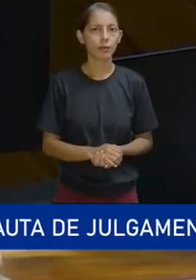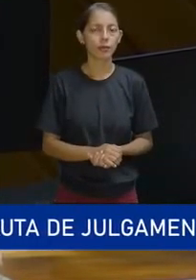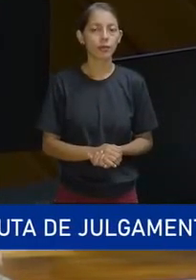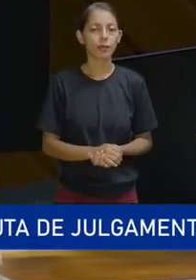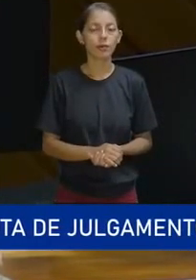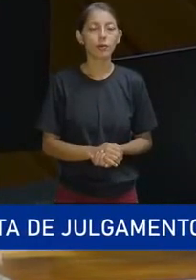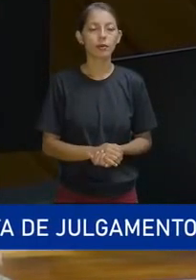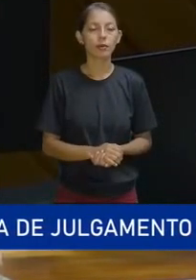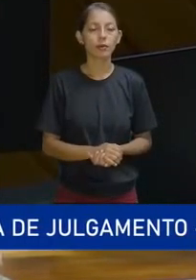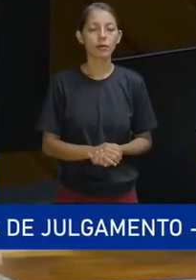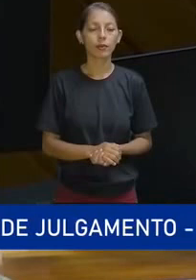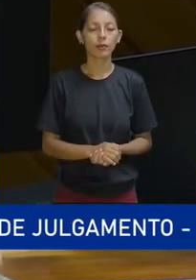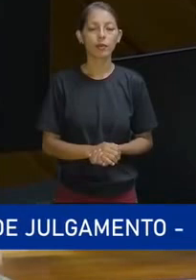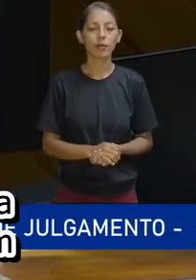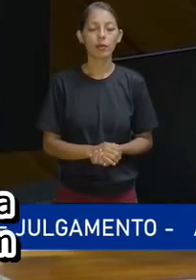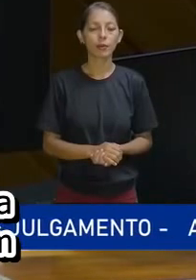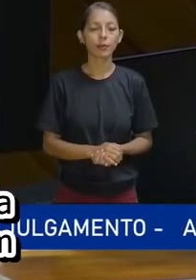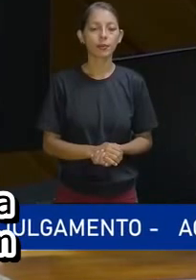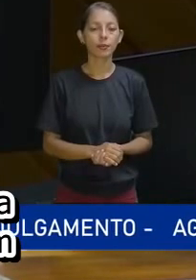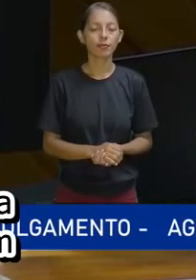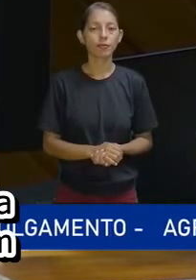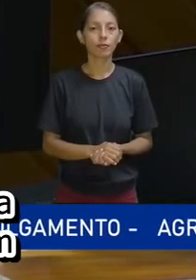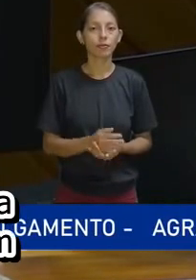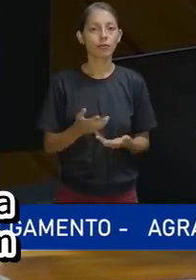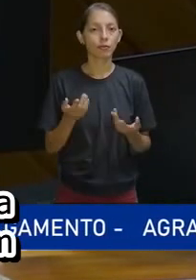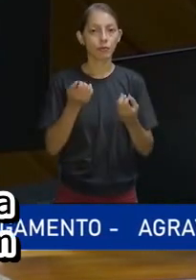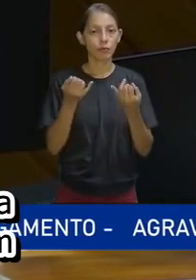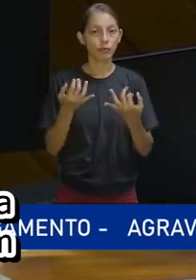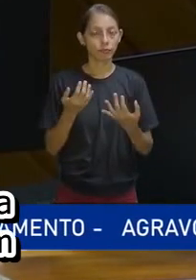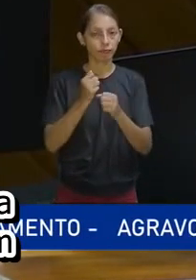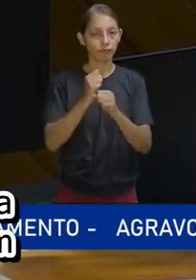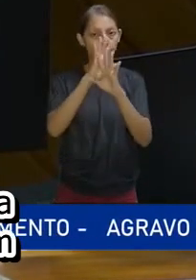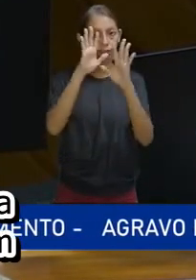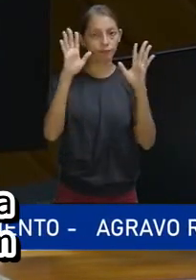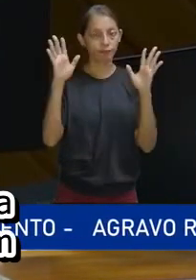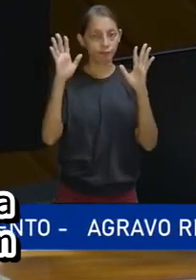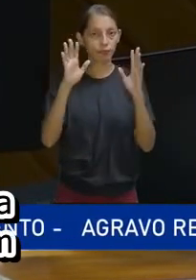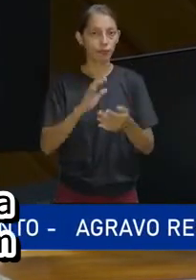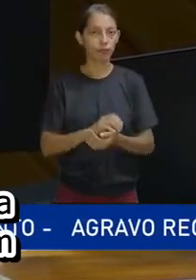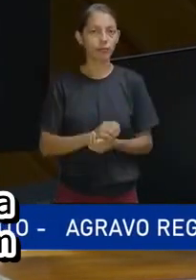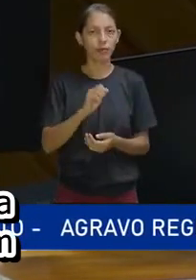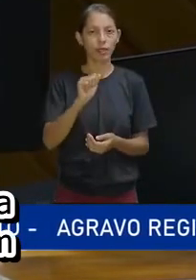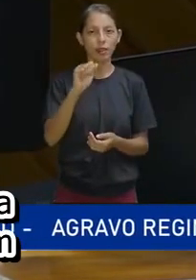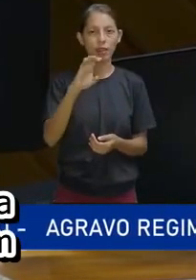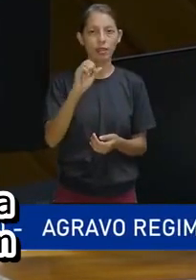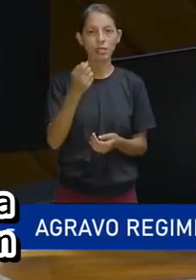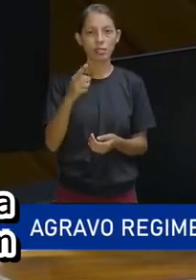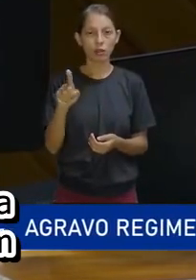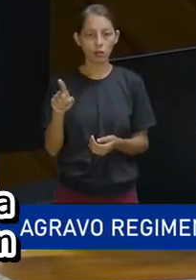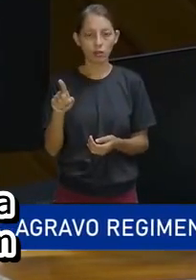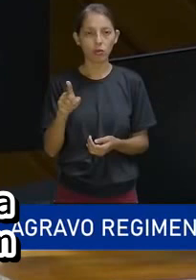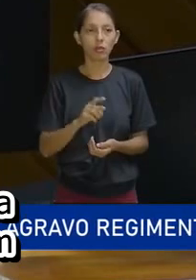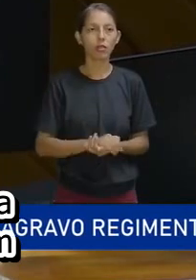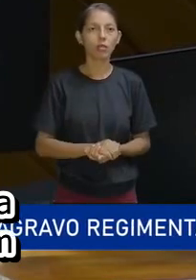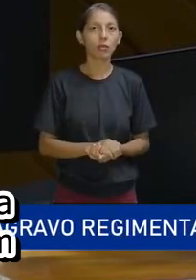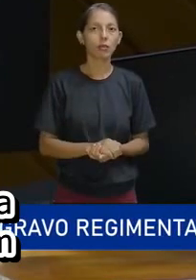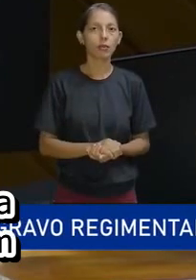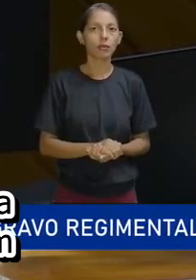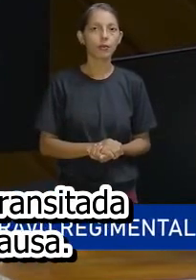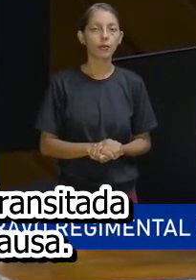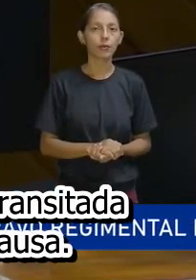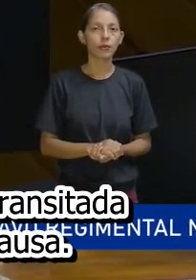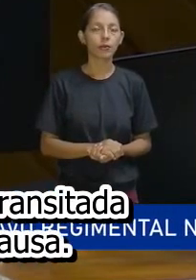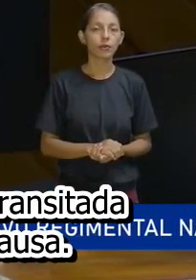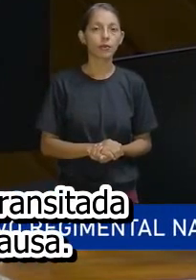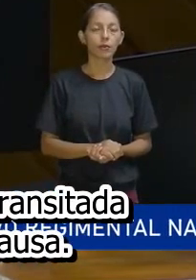Bom, resta esclarecer aqui que a ação rescisória, ela é uma ação autônoma de impugnação. Ela